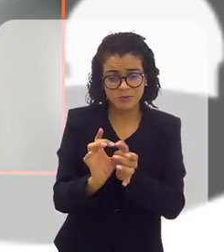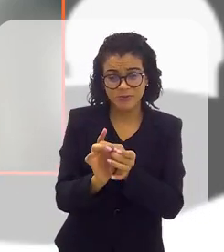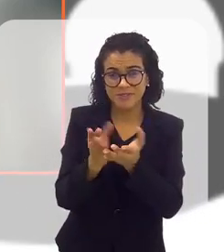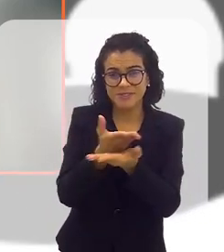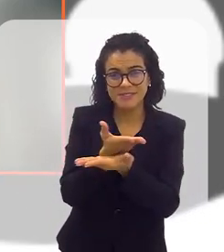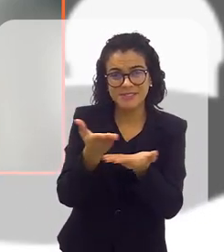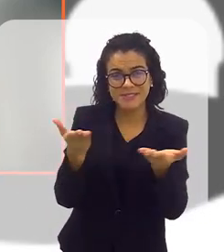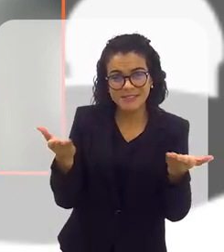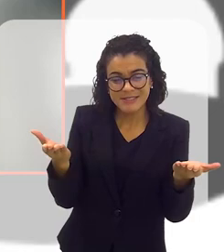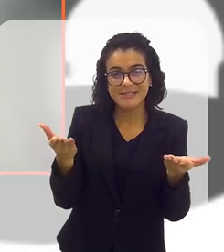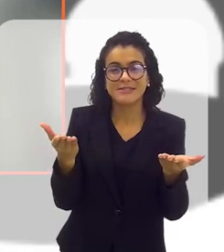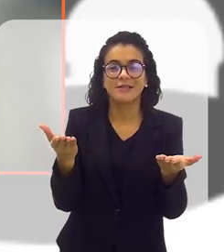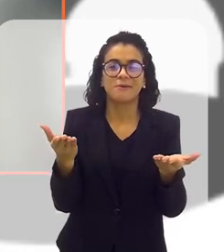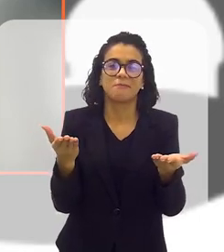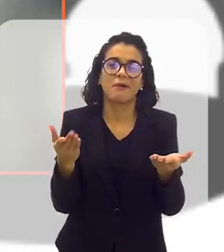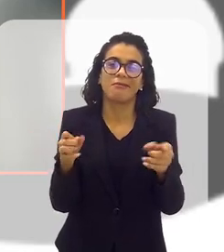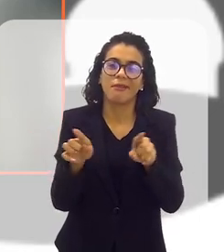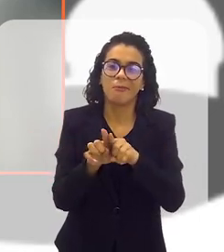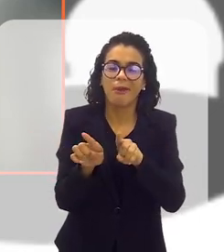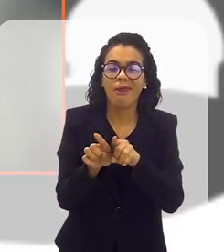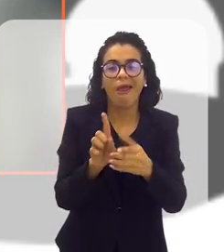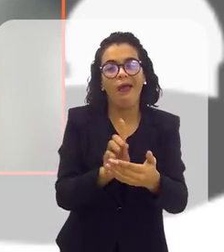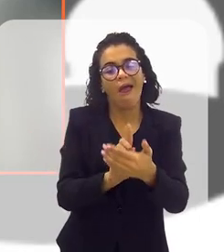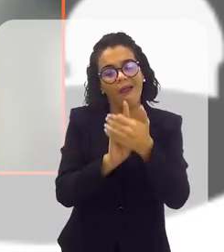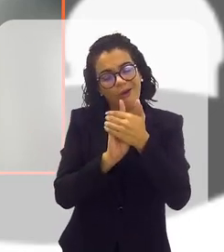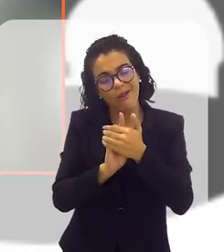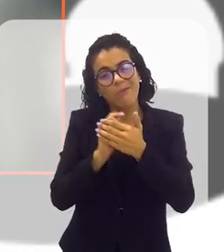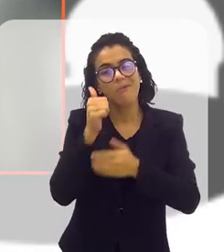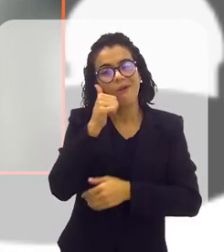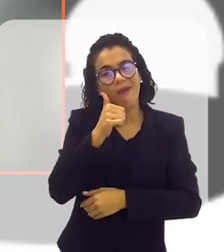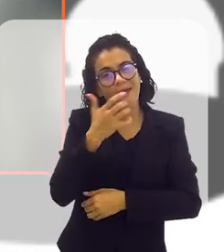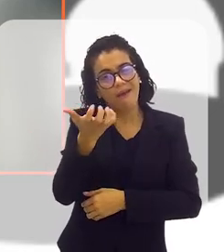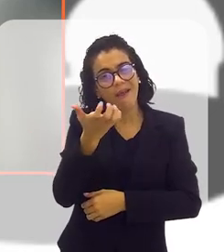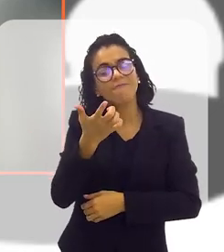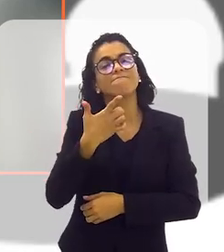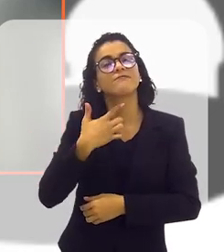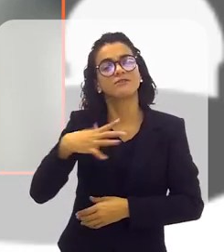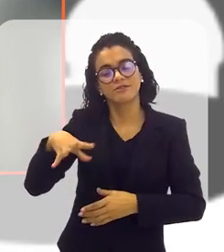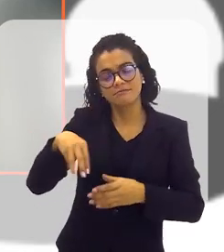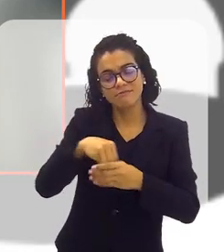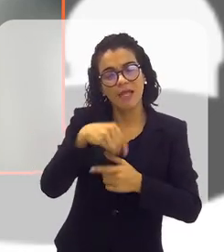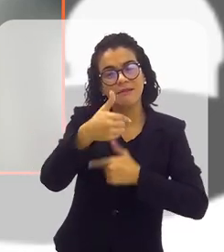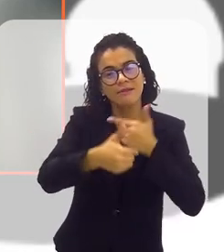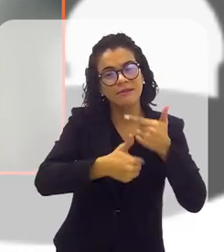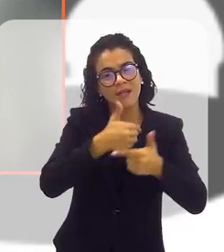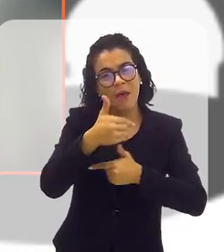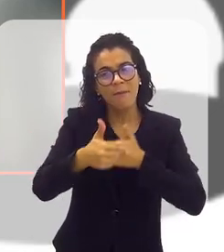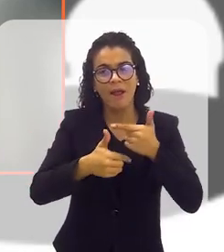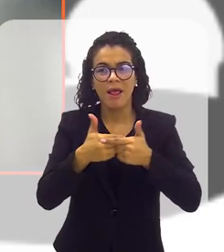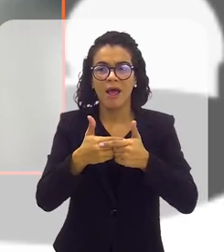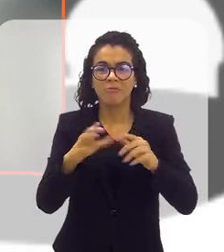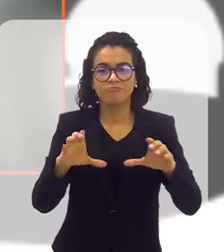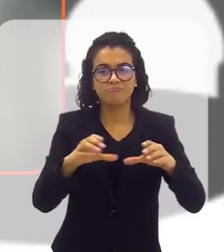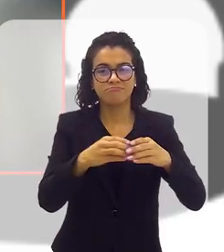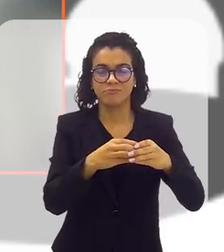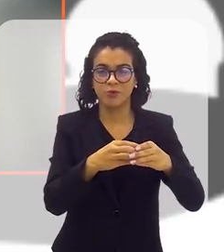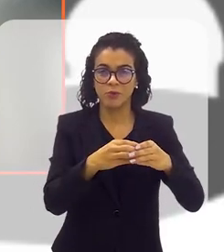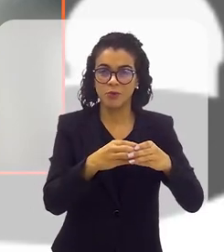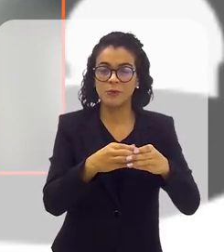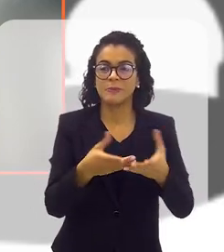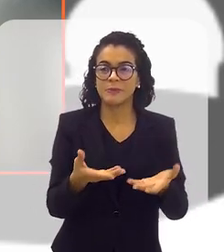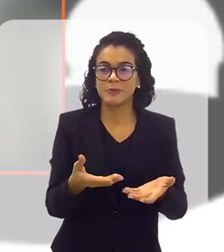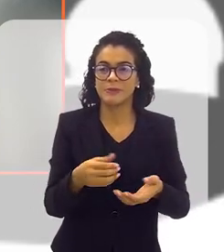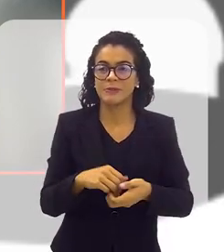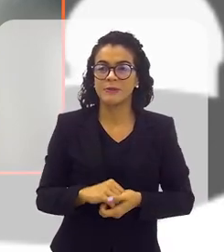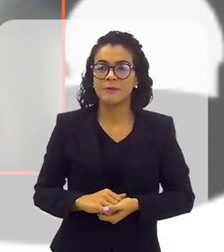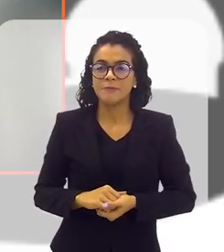que nós estamos à disposição, né, para também acolher mulheres que queiram fazer parte, networking,